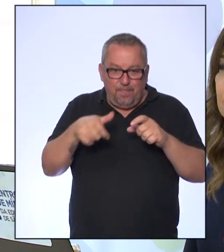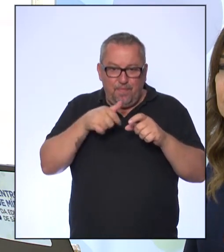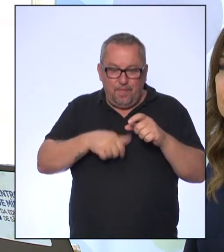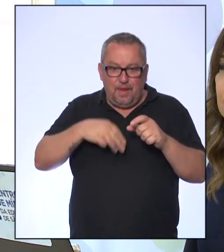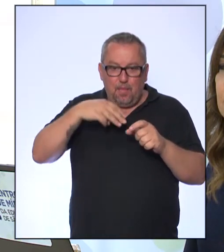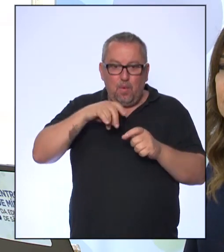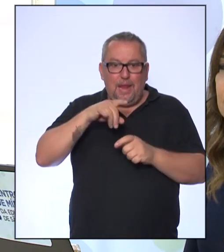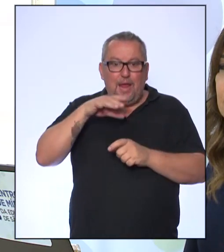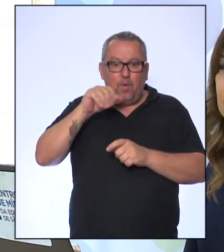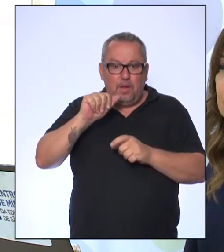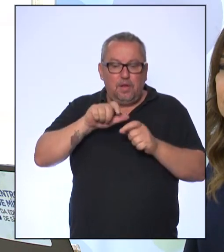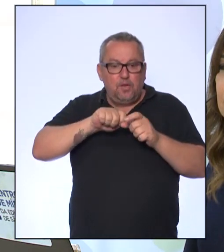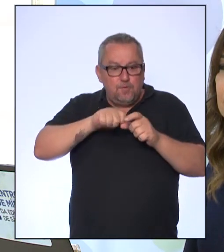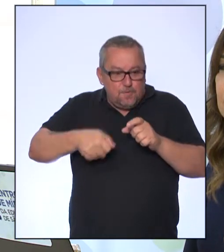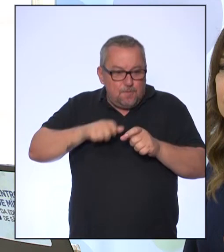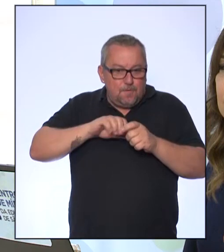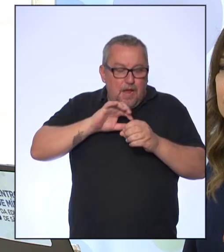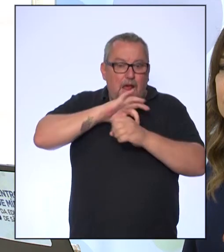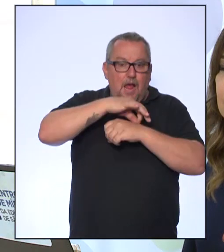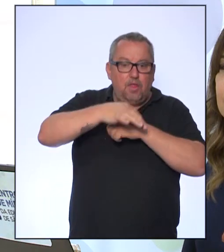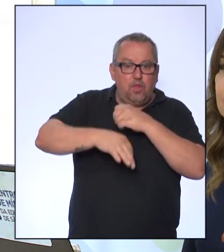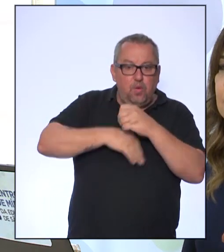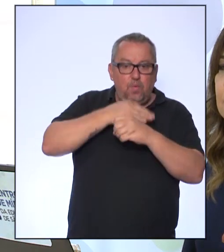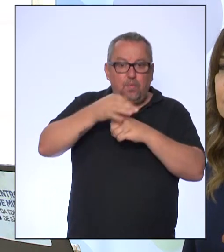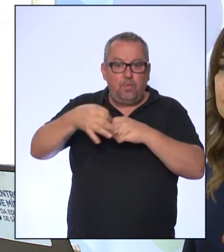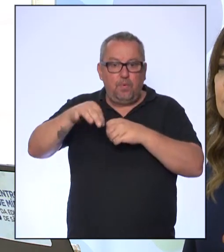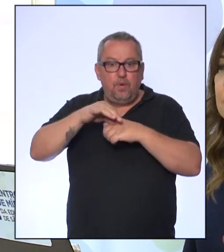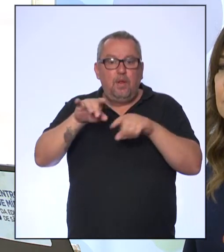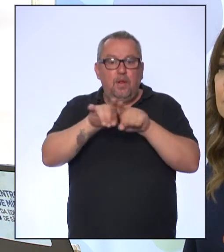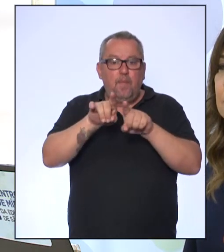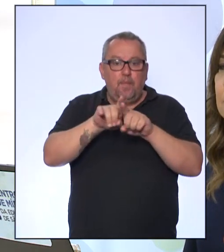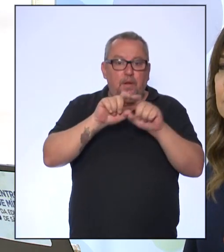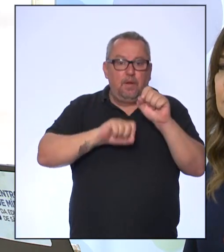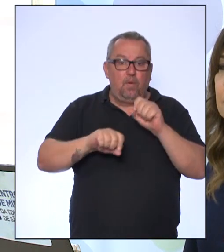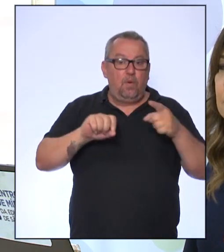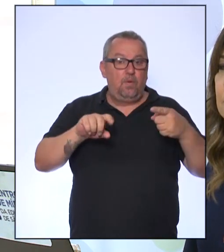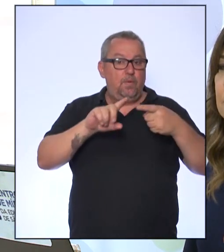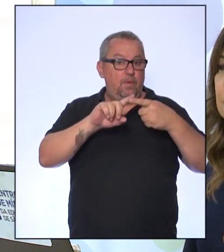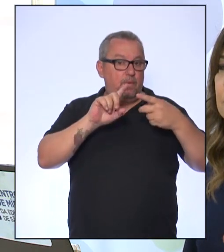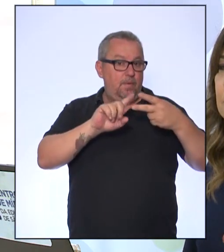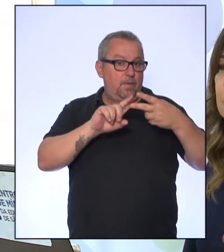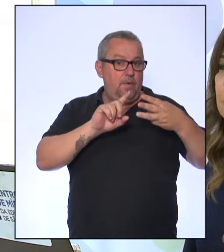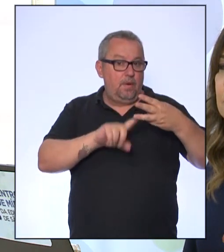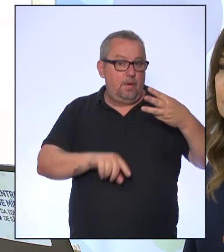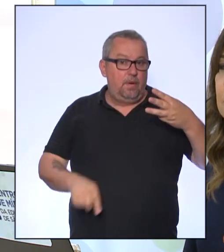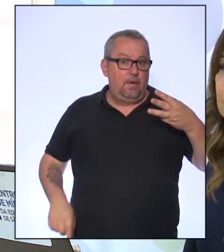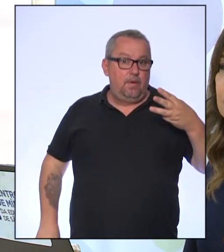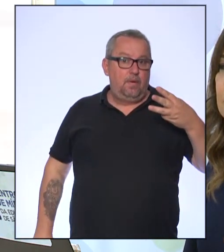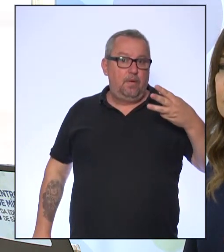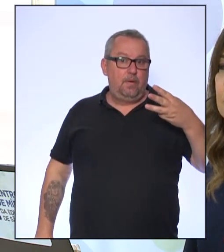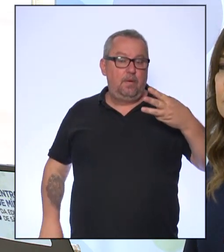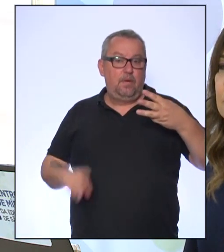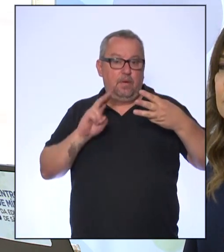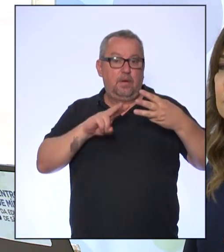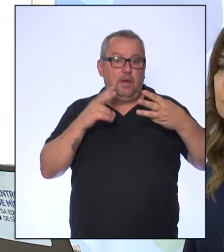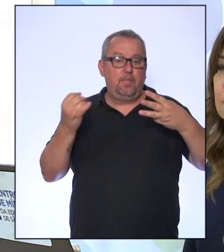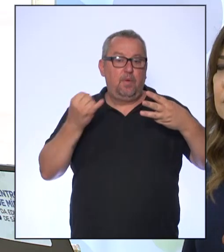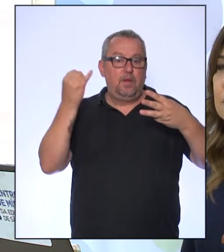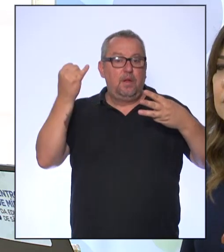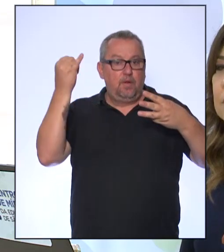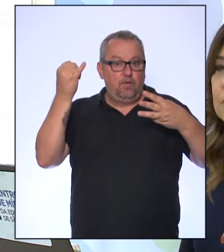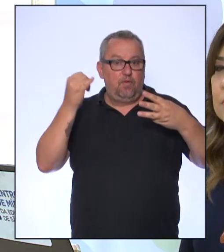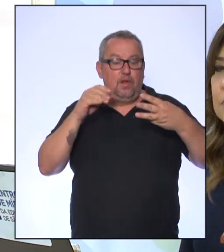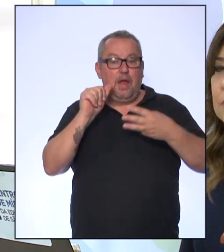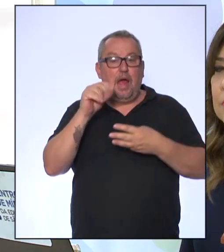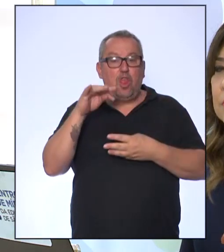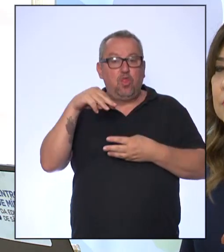se desconectar mais ainda, são os átomos. A professora colocou aqui 3 grandes átomos, que vai ser muito